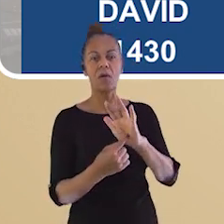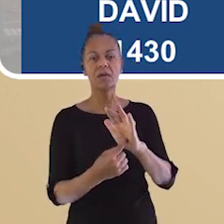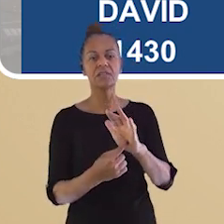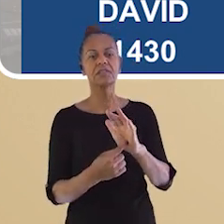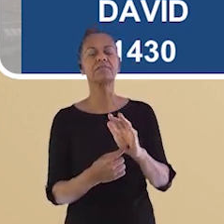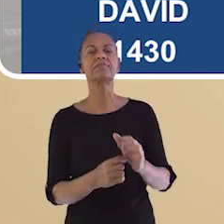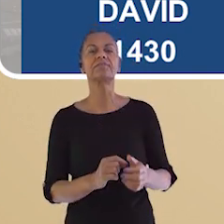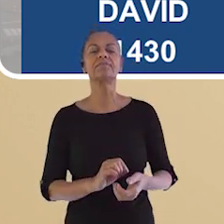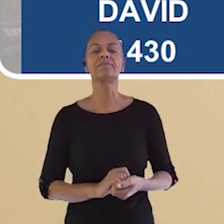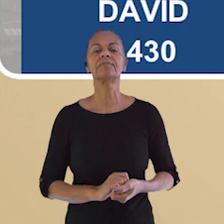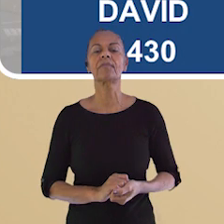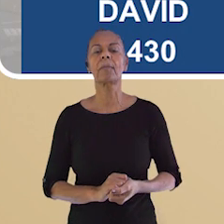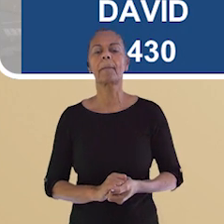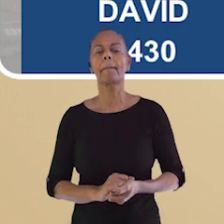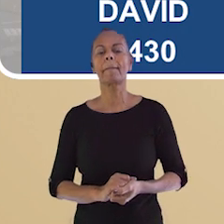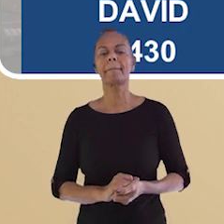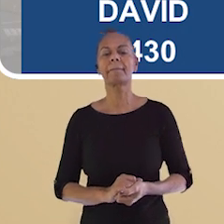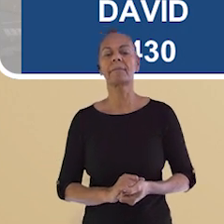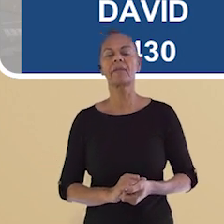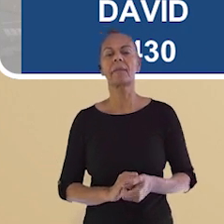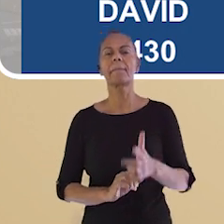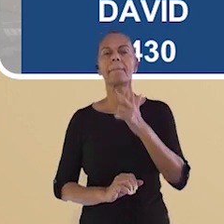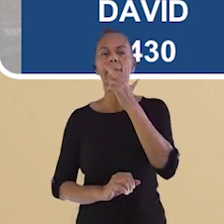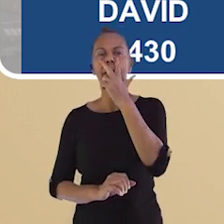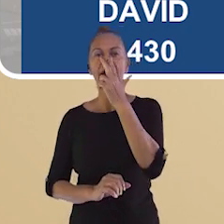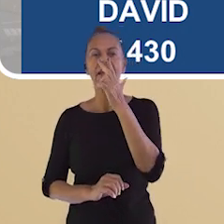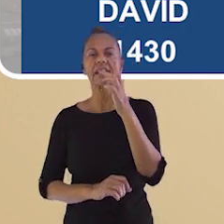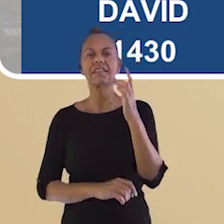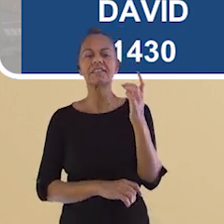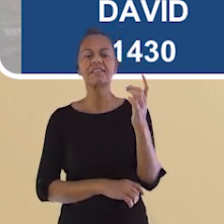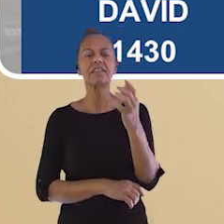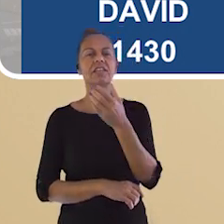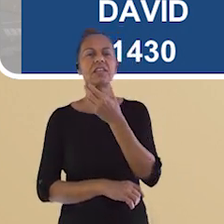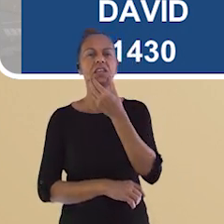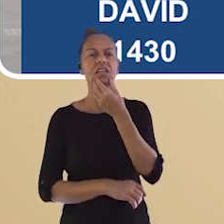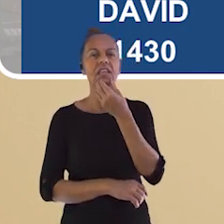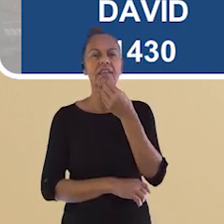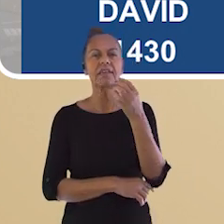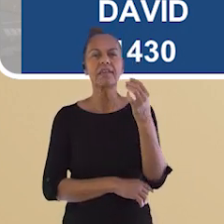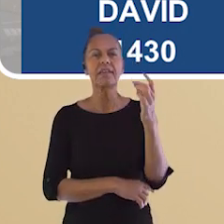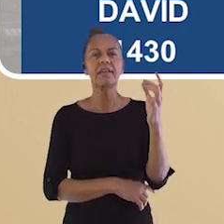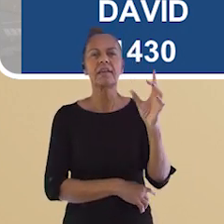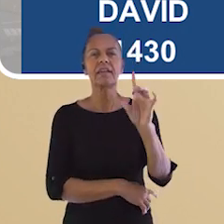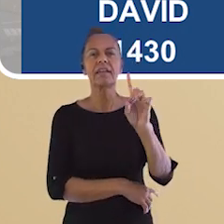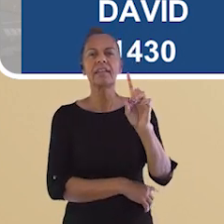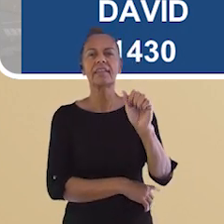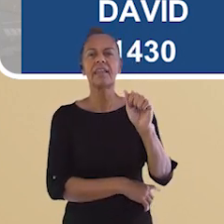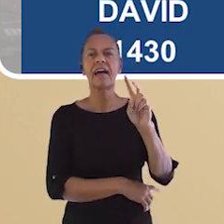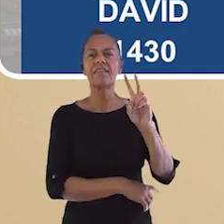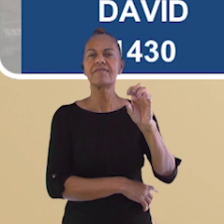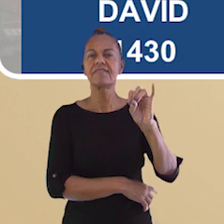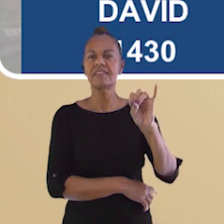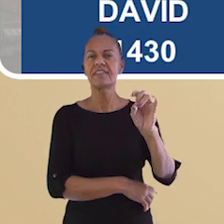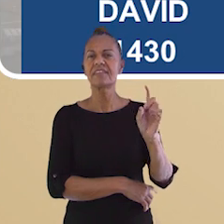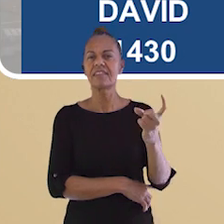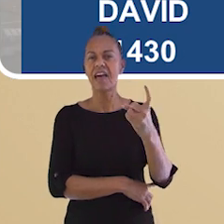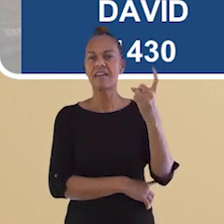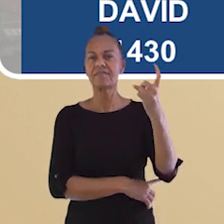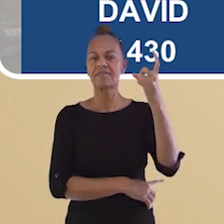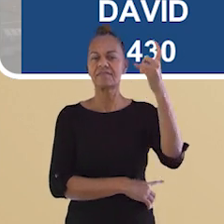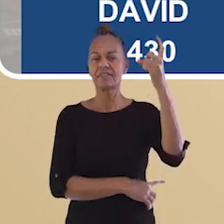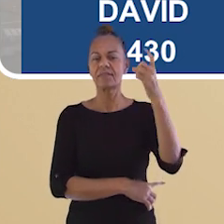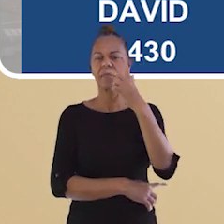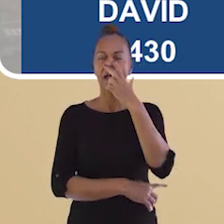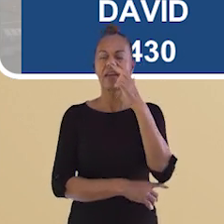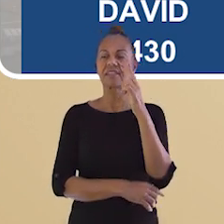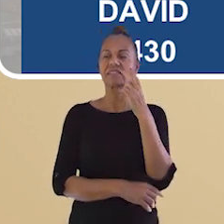humano. Também há muita suavidade na representação. Notem que parece que Davi deve estar aí olhando